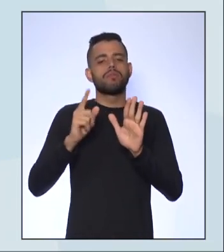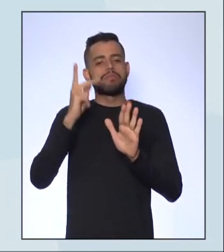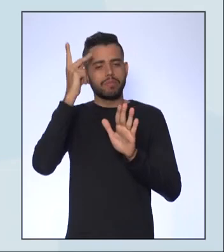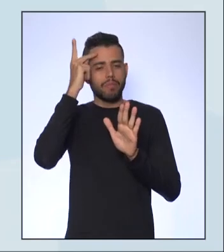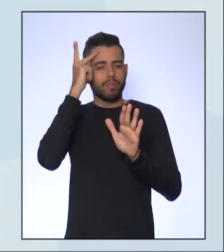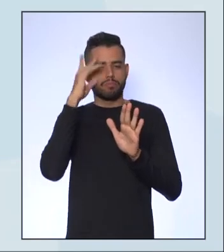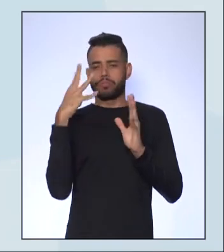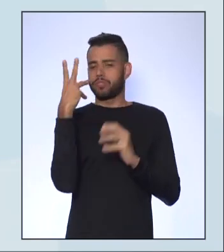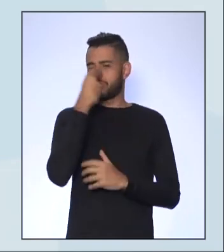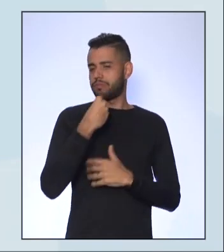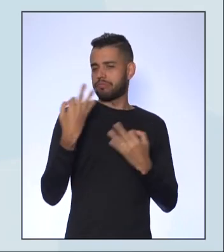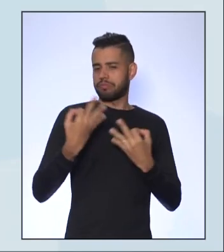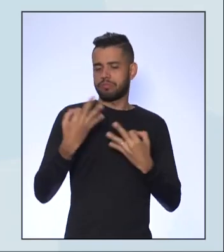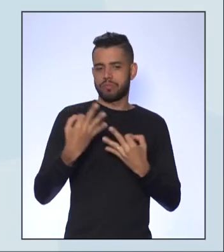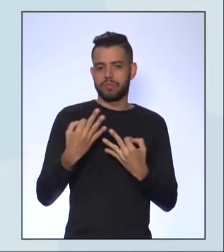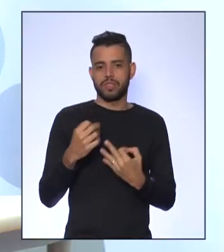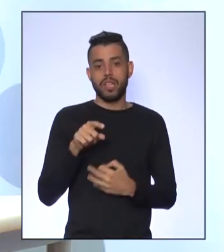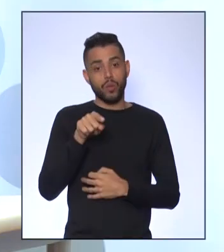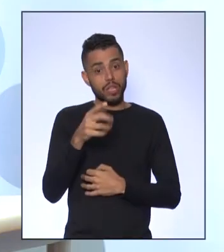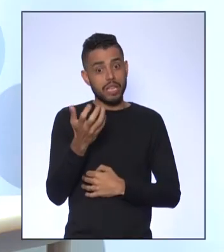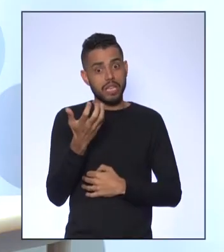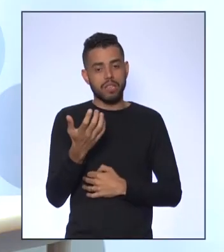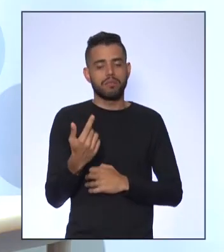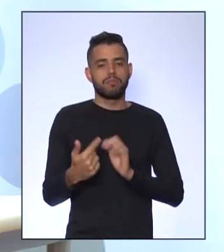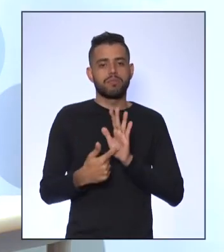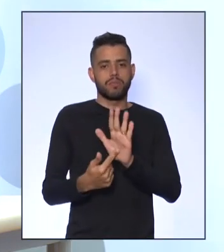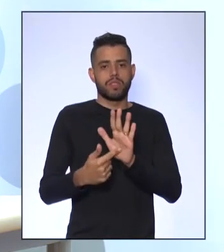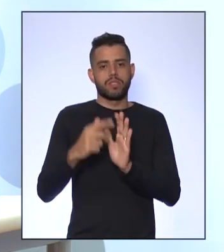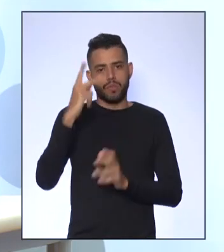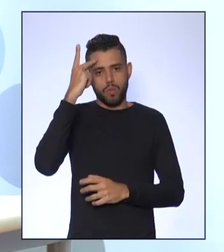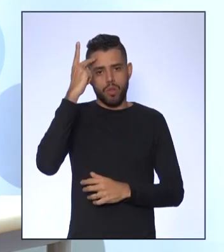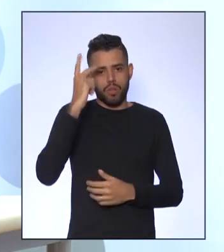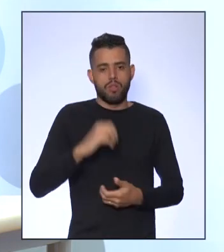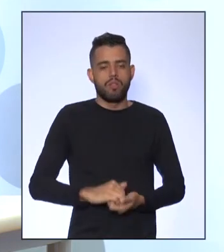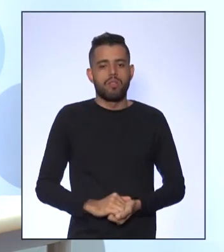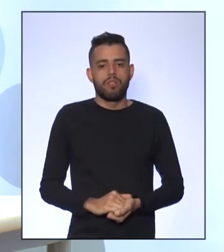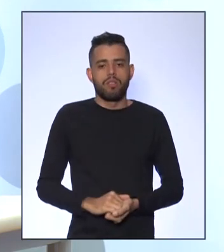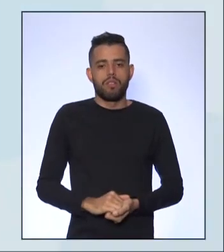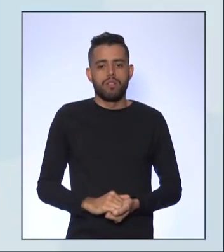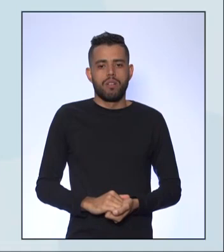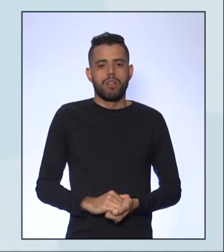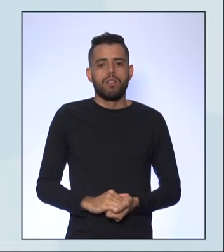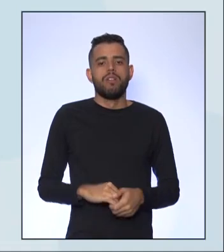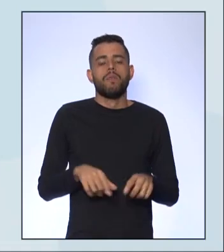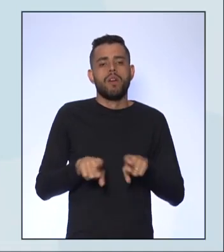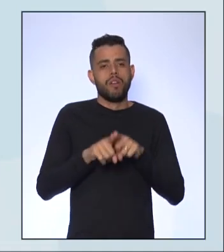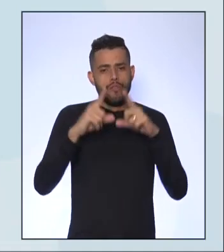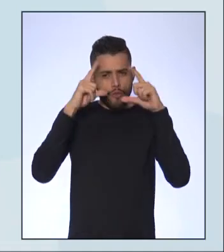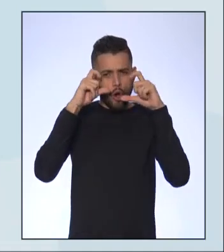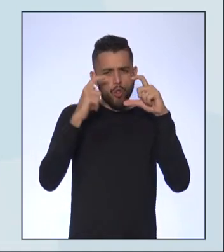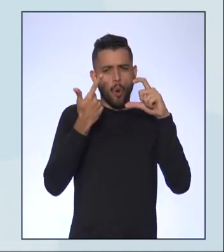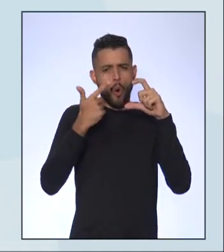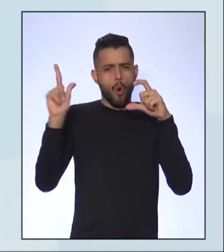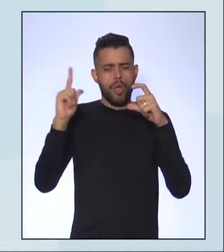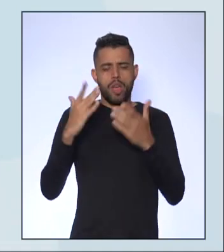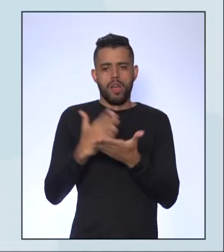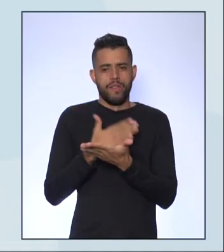se pretendia na urbanização na cidade de São Paulo. Aqui também uma outra foto de uma revista.